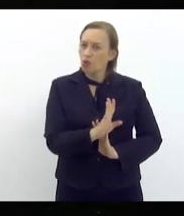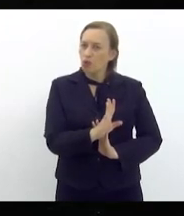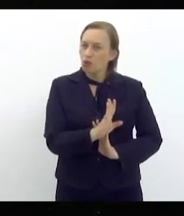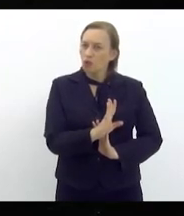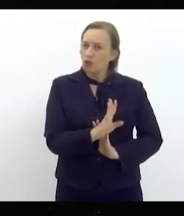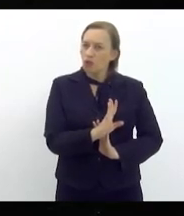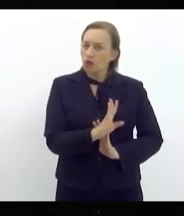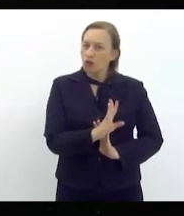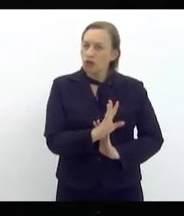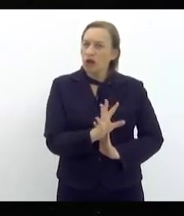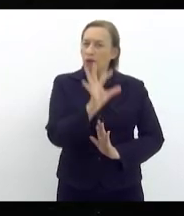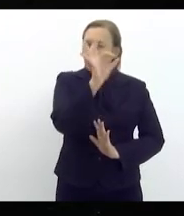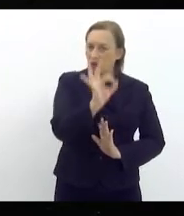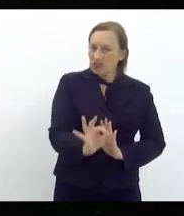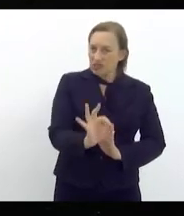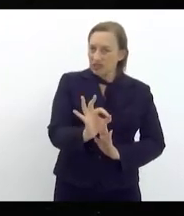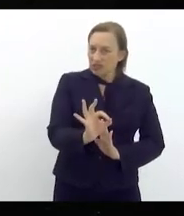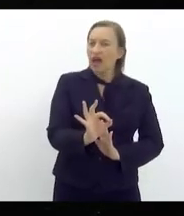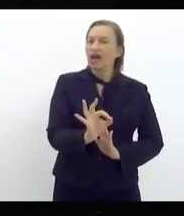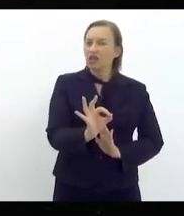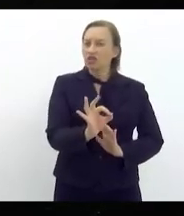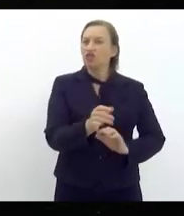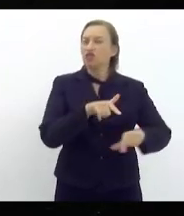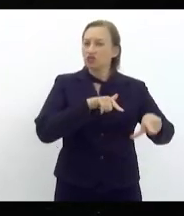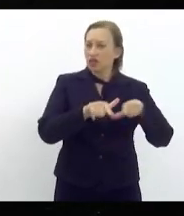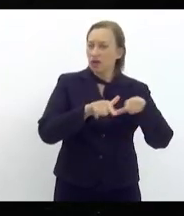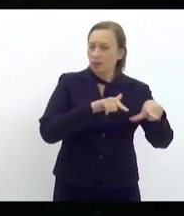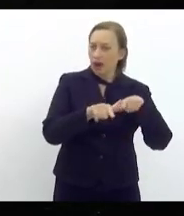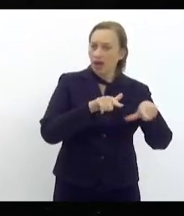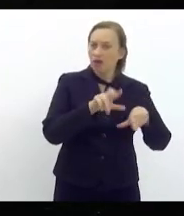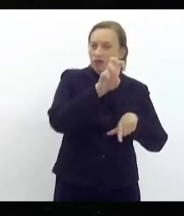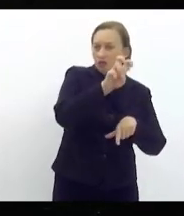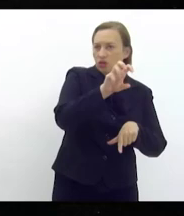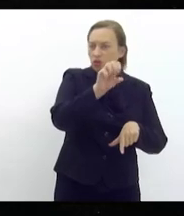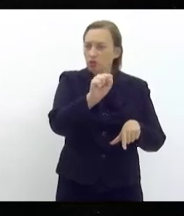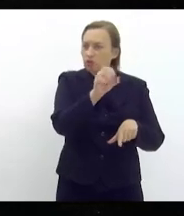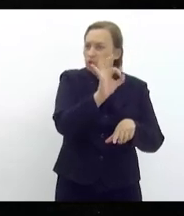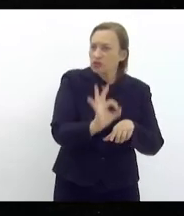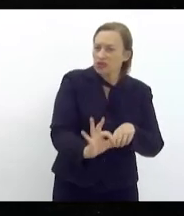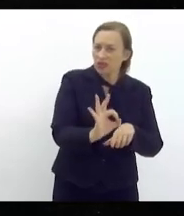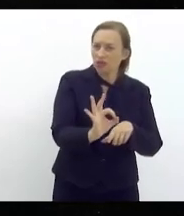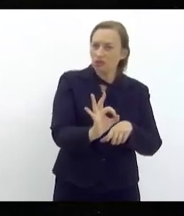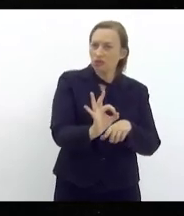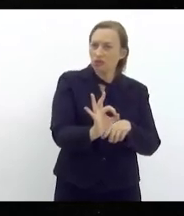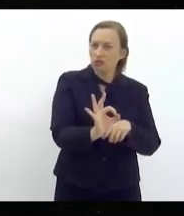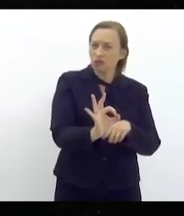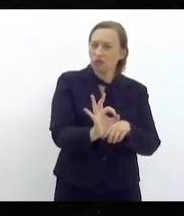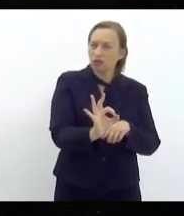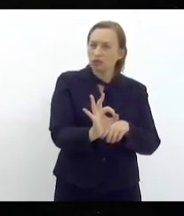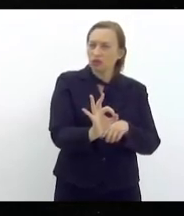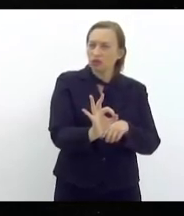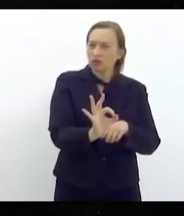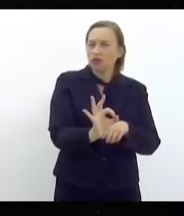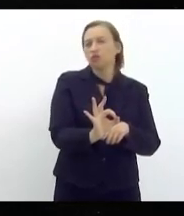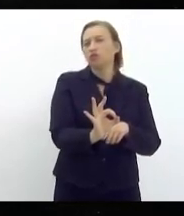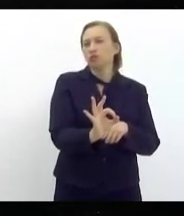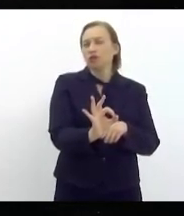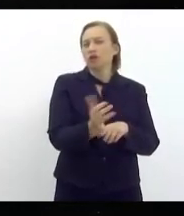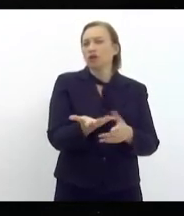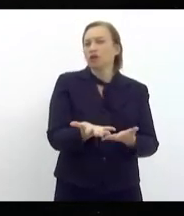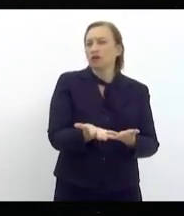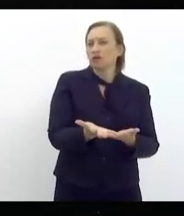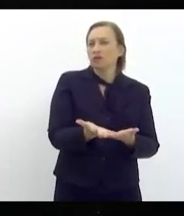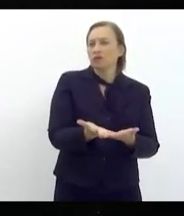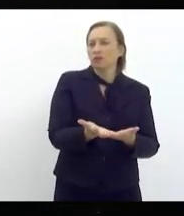produtividade, e aí esse índice foi de 58%, de 58% para